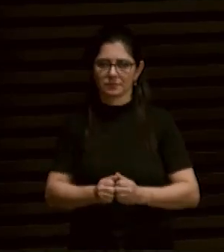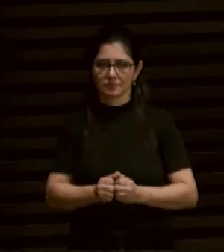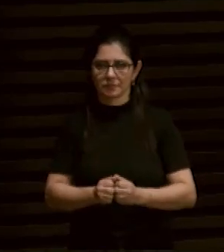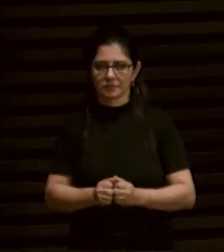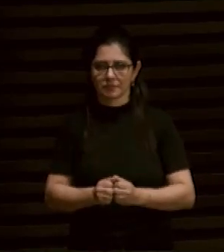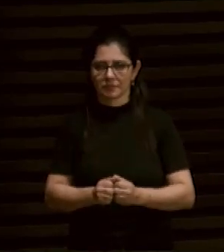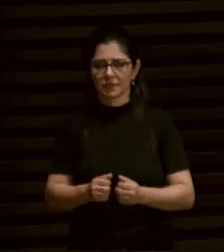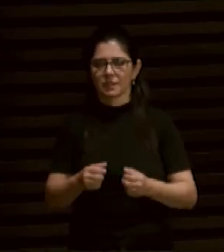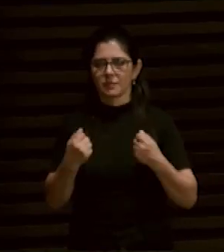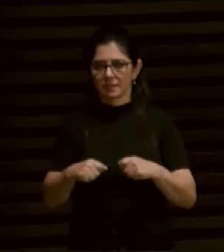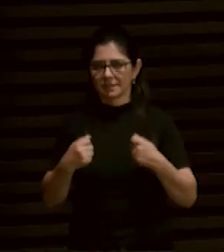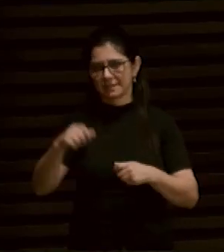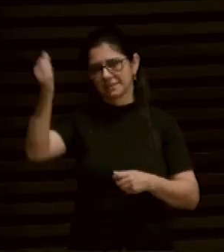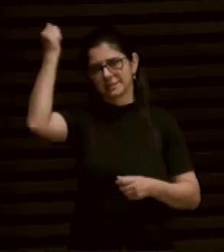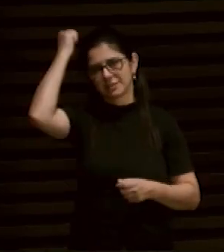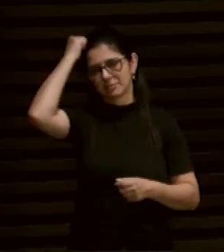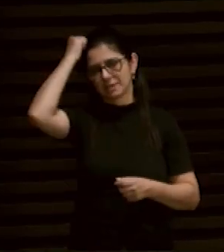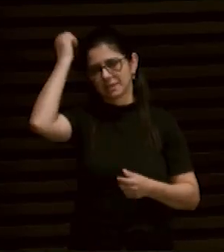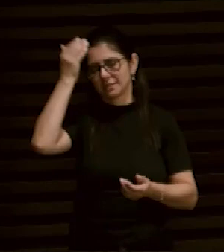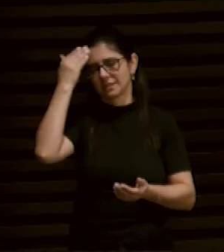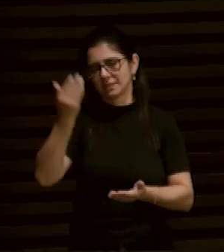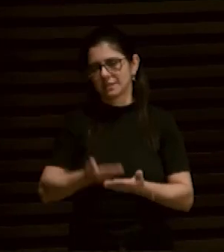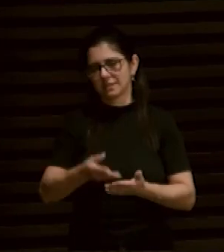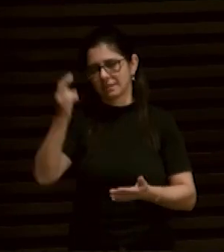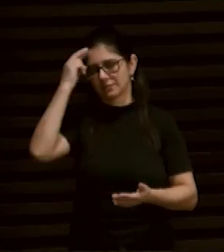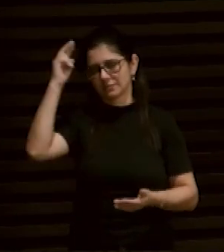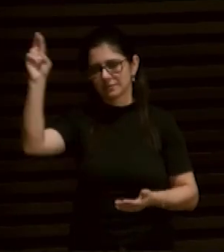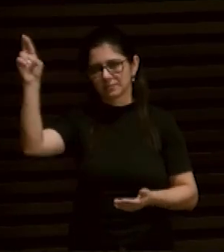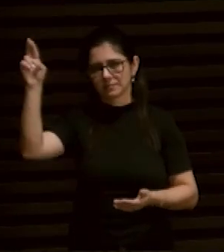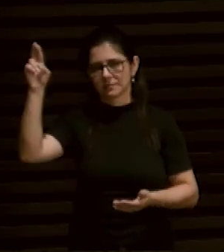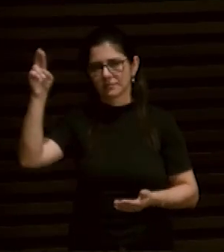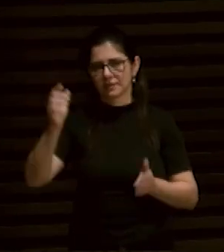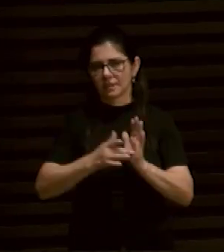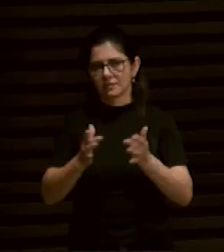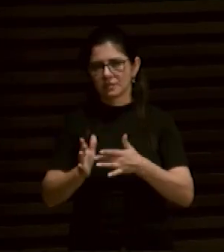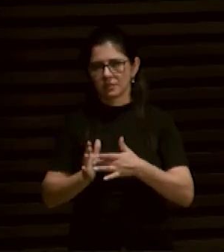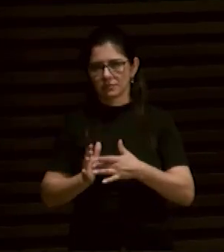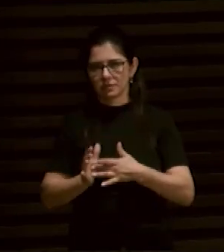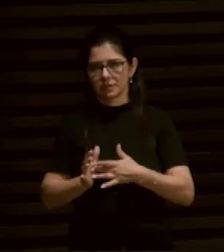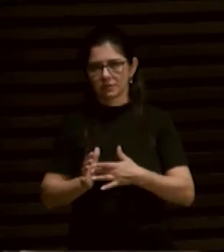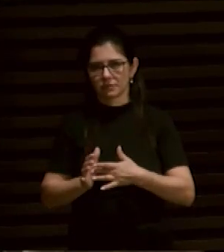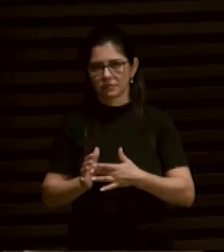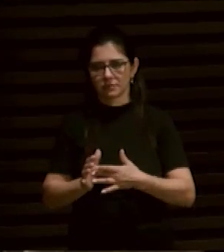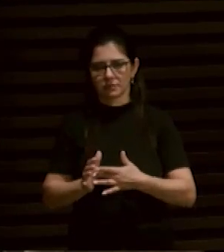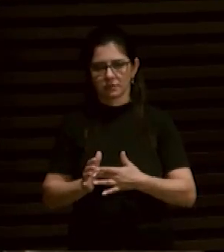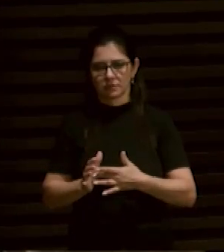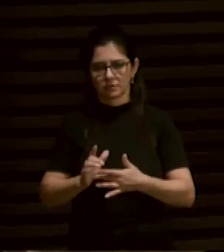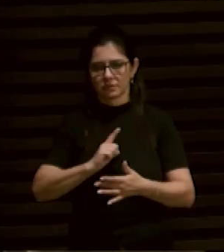se arrepender e crer no Senhor. E para nós que já somos igreja de Jesus Cristo, temos esperança da parte do